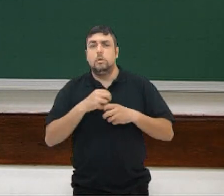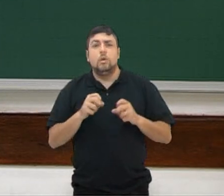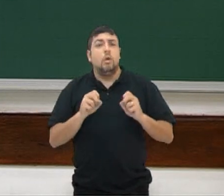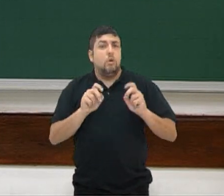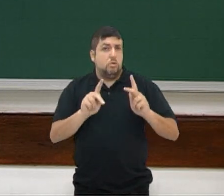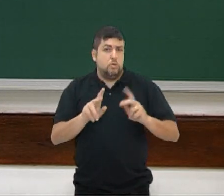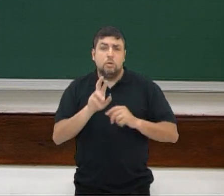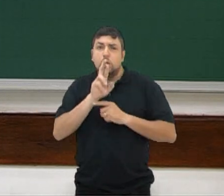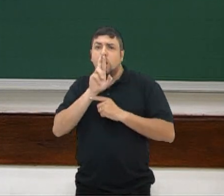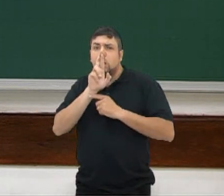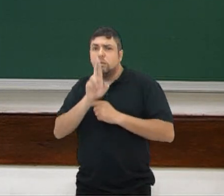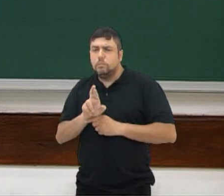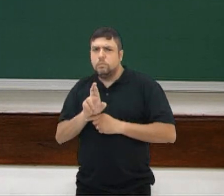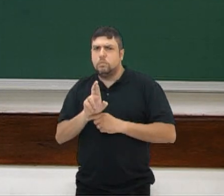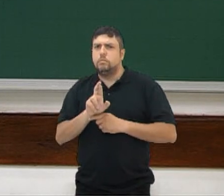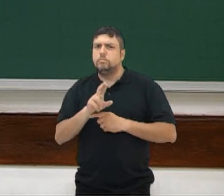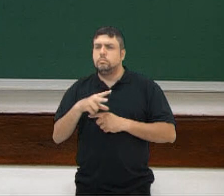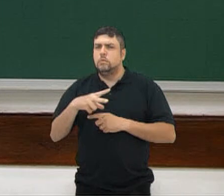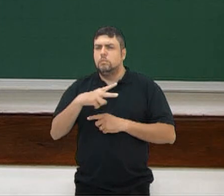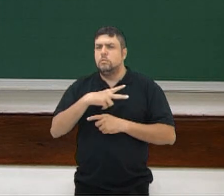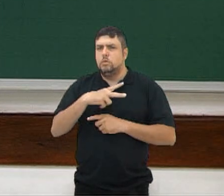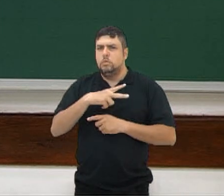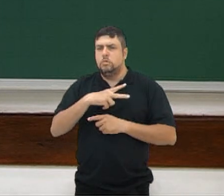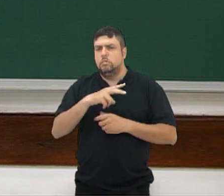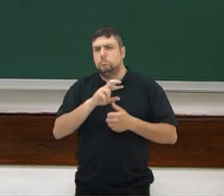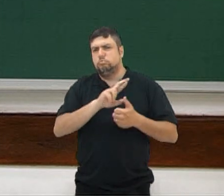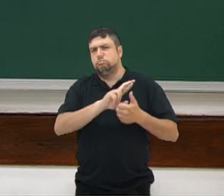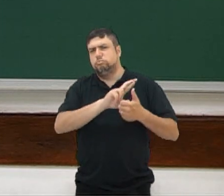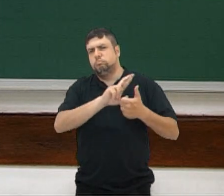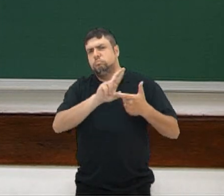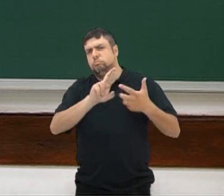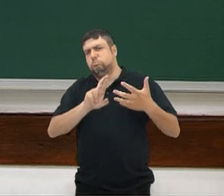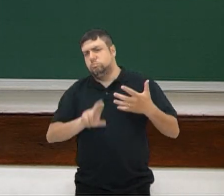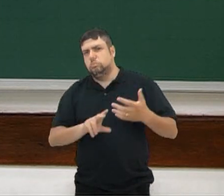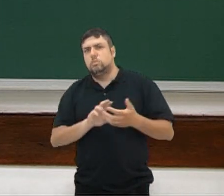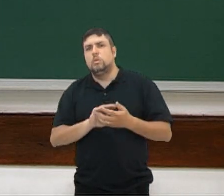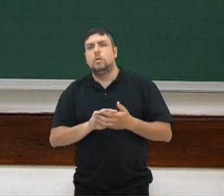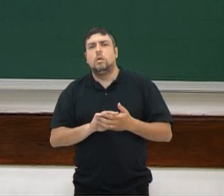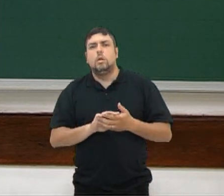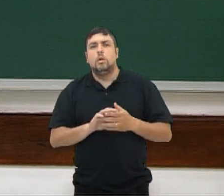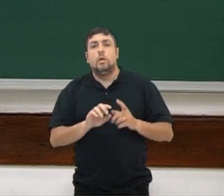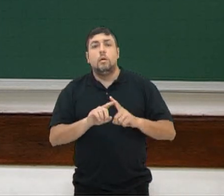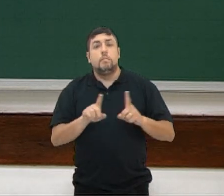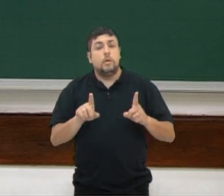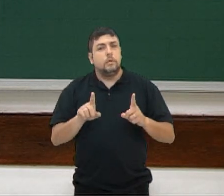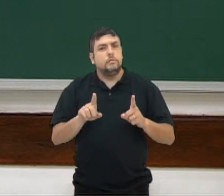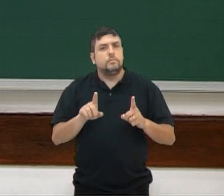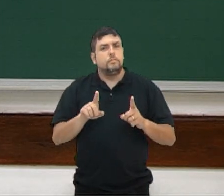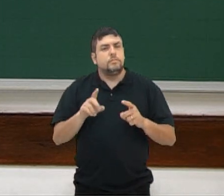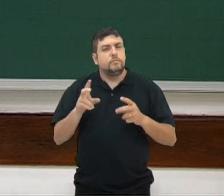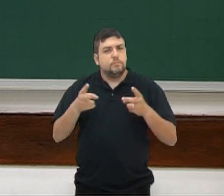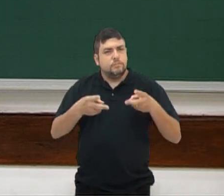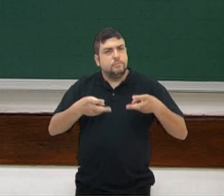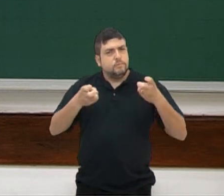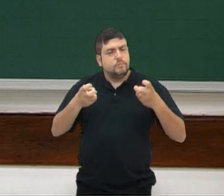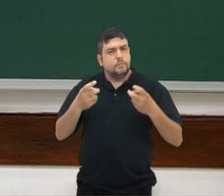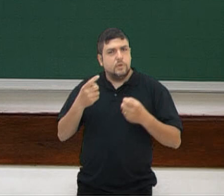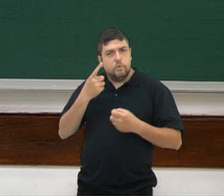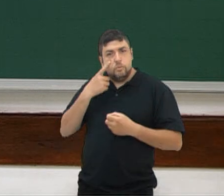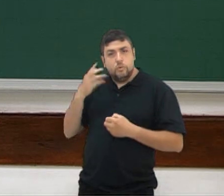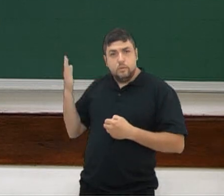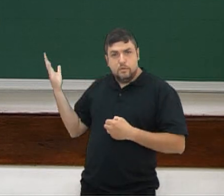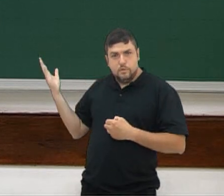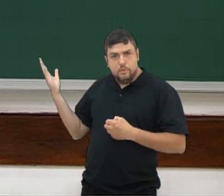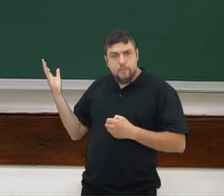pessoal, vai ter aí várias possibilidades de resposta, mas eu espero que vocês chegaram em alguma coisa como que ele